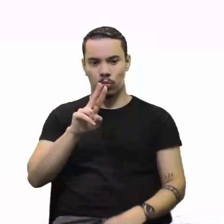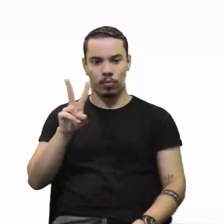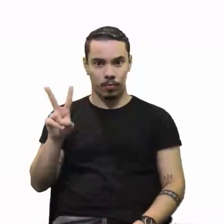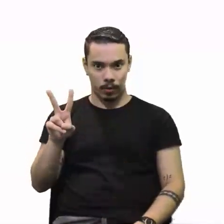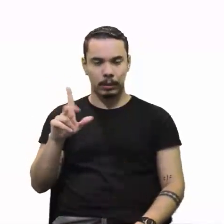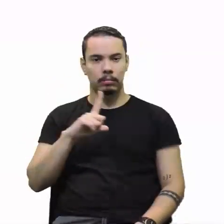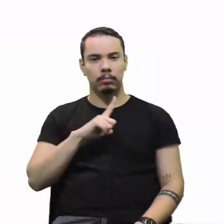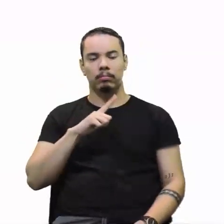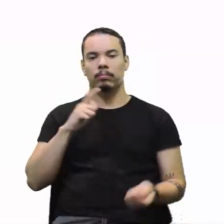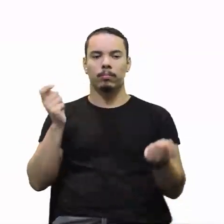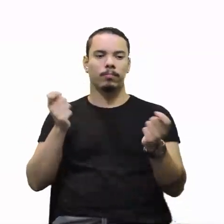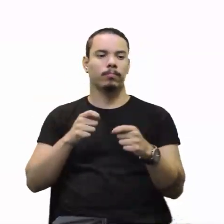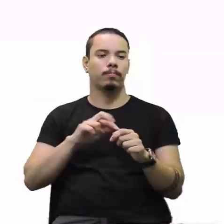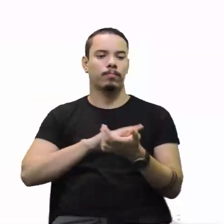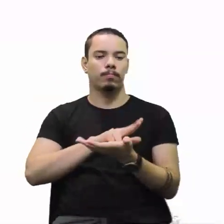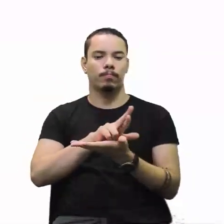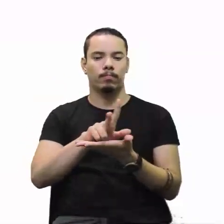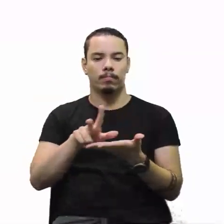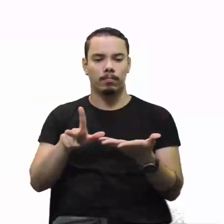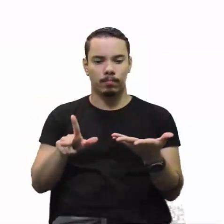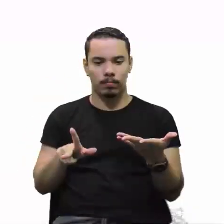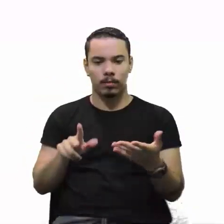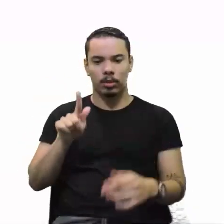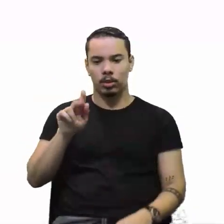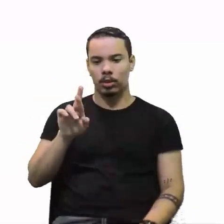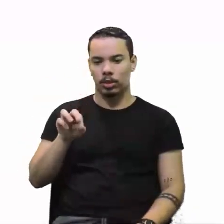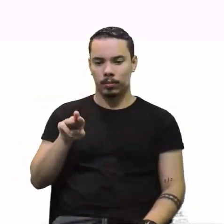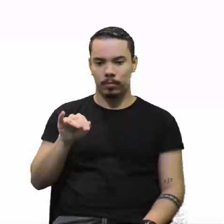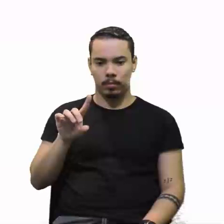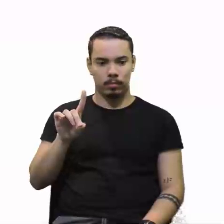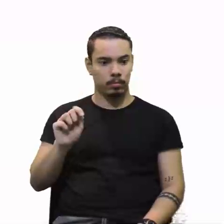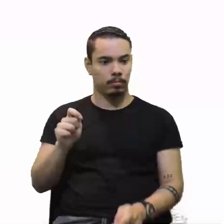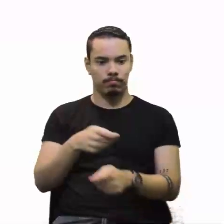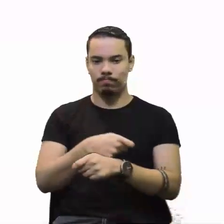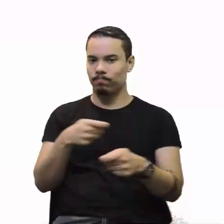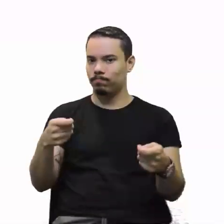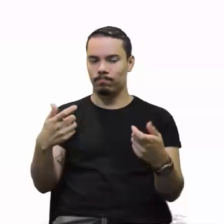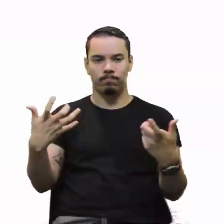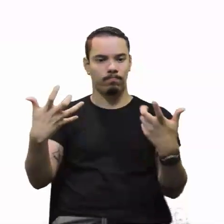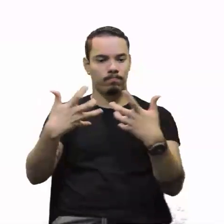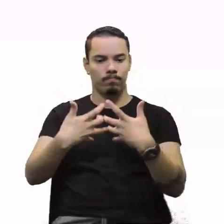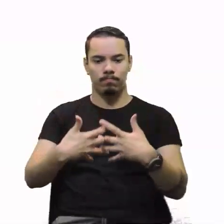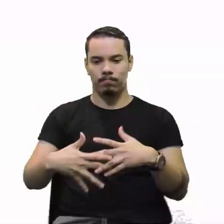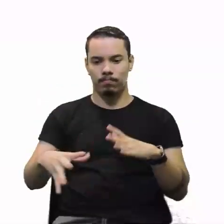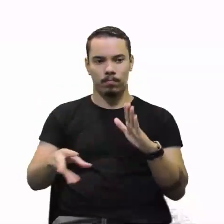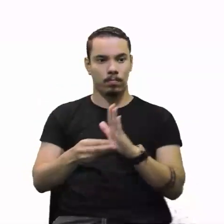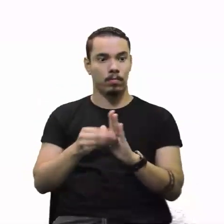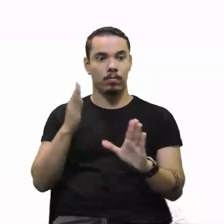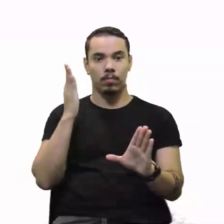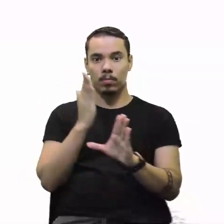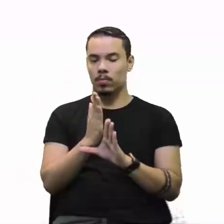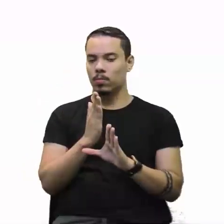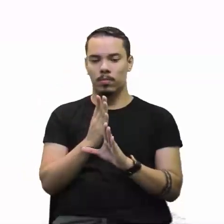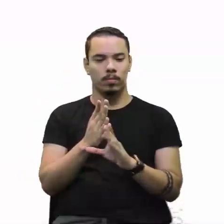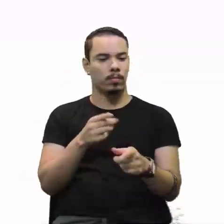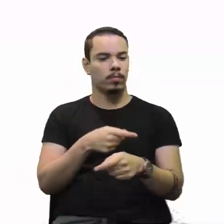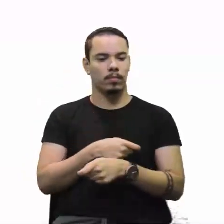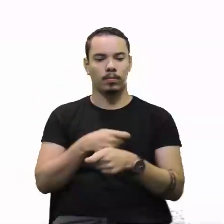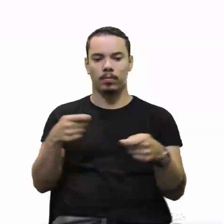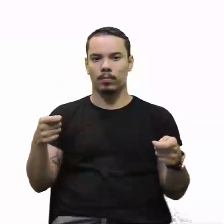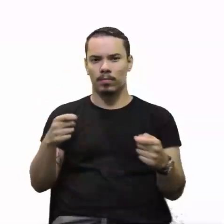que tem grande poder germicida, não é capaz de acumular essa radiação e, portanto, não se